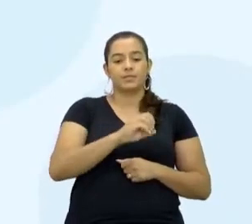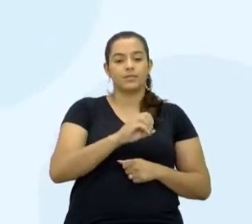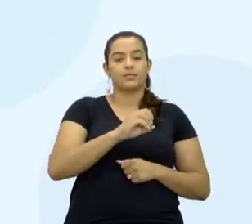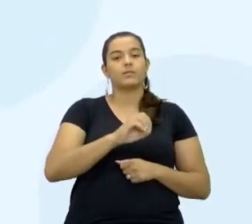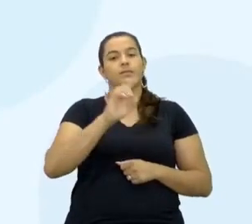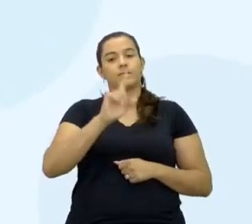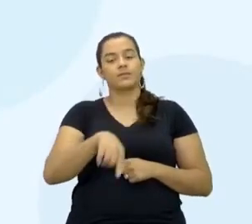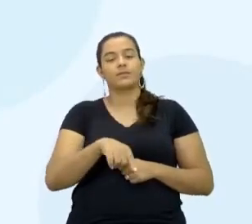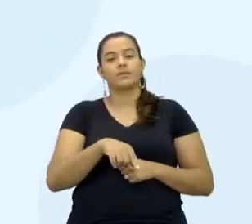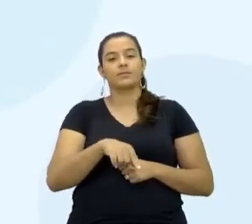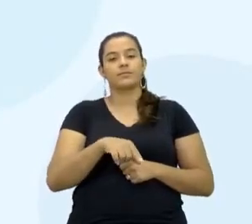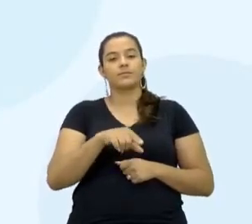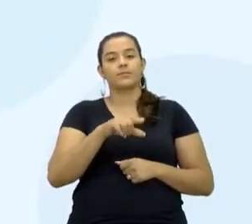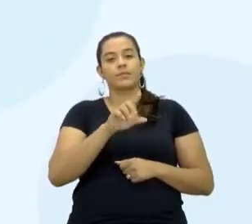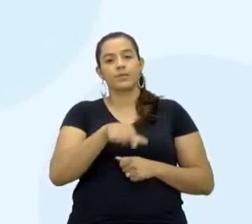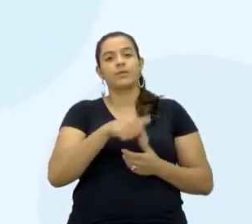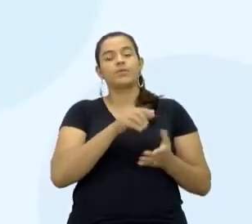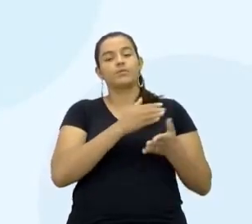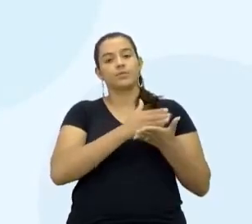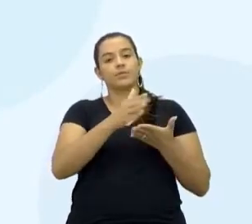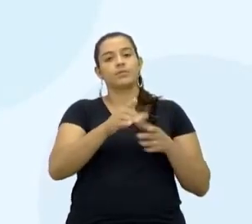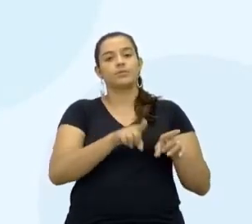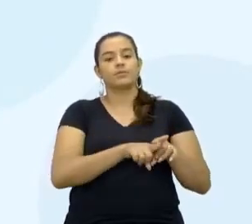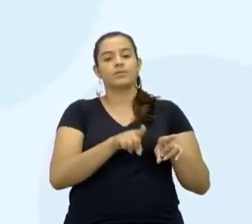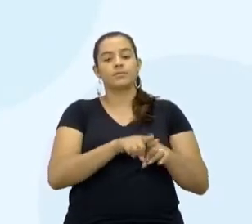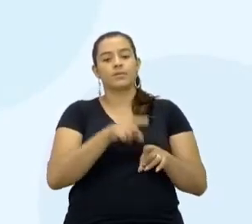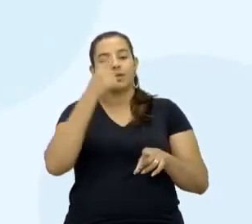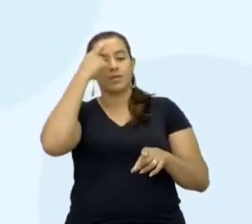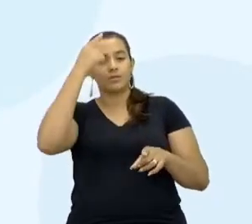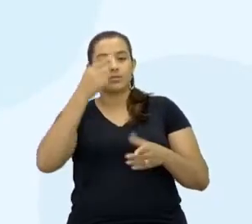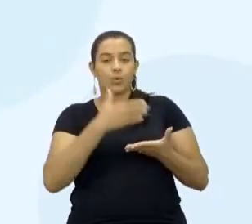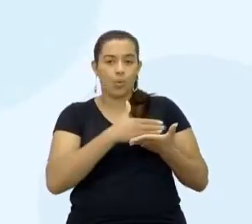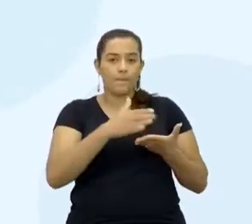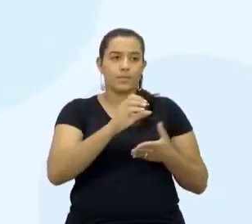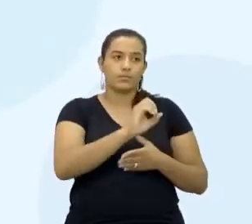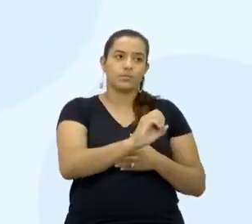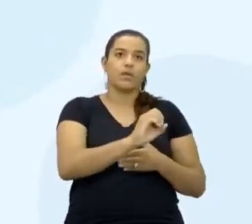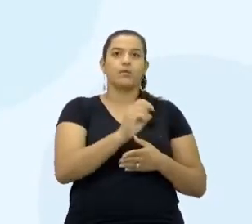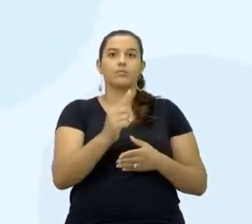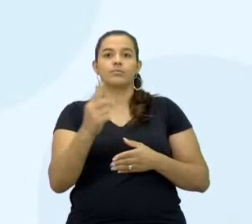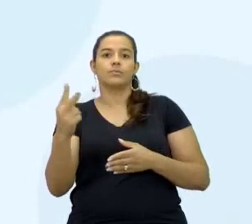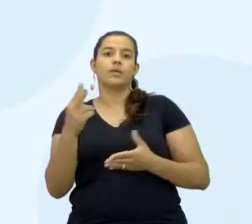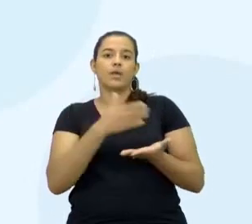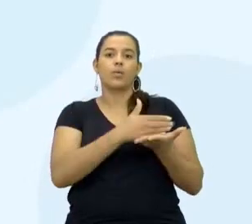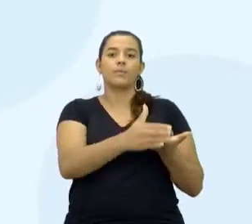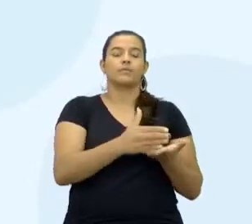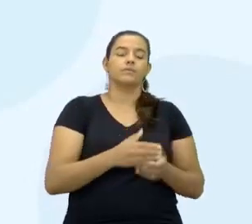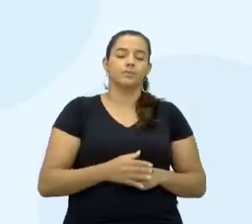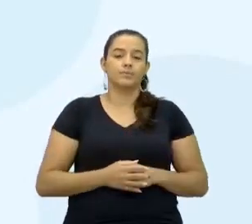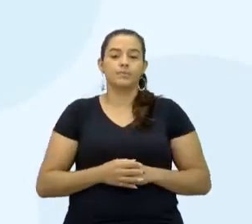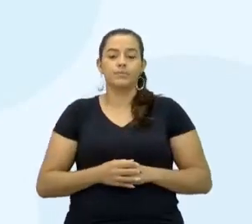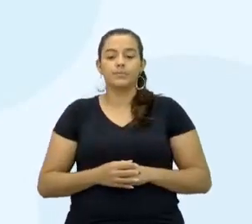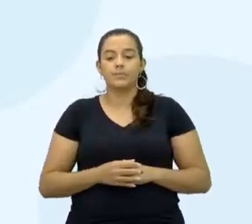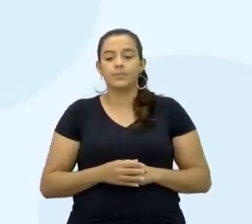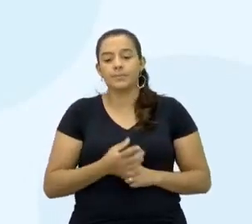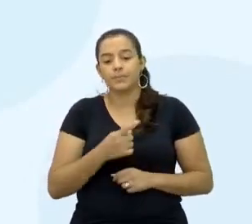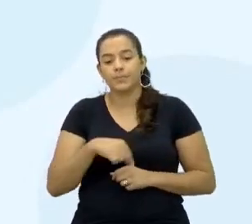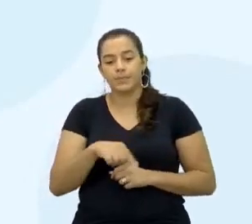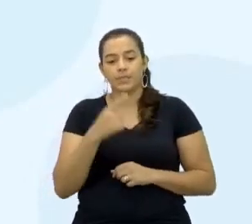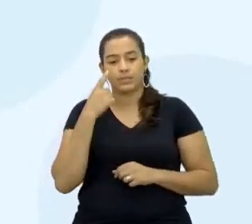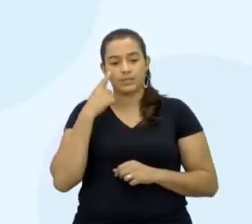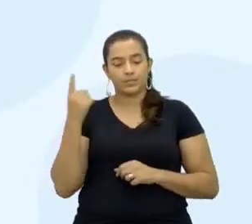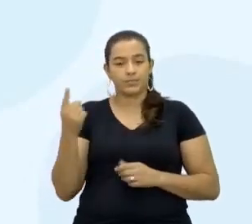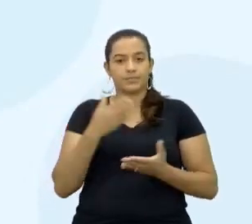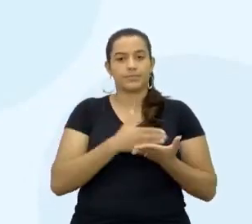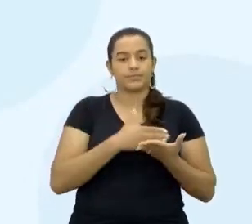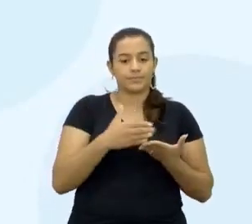de início também, o zero da ideia de começo, né? Tá certo? Então, o que a gente faz? A gente pega o